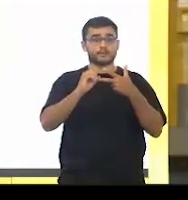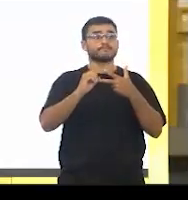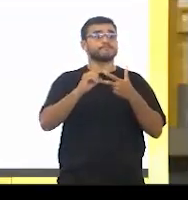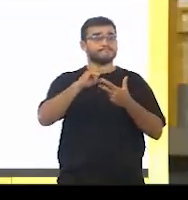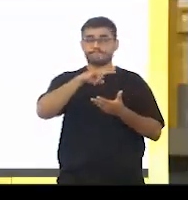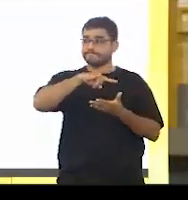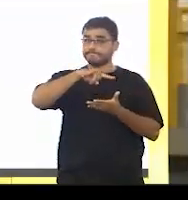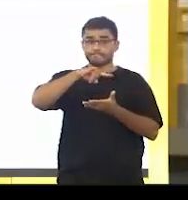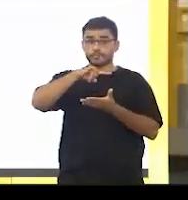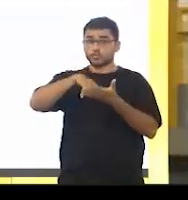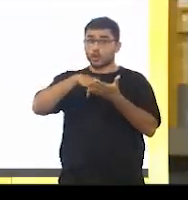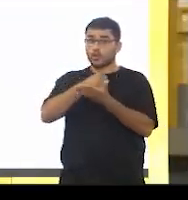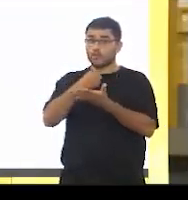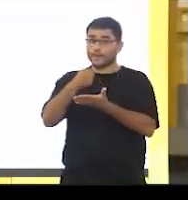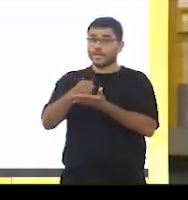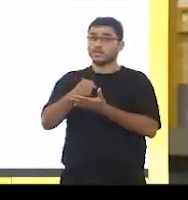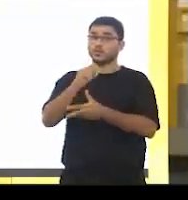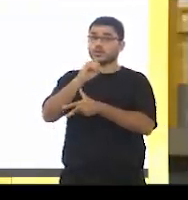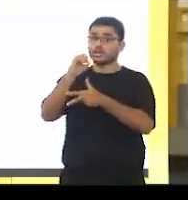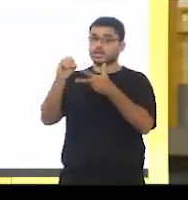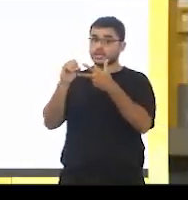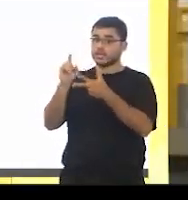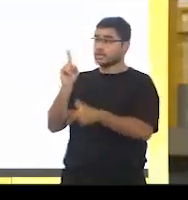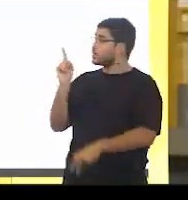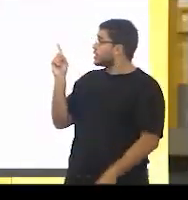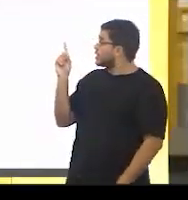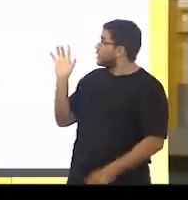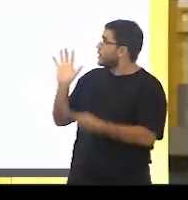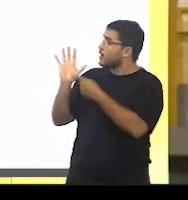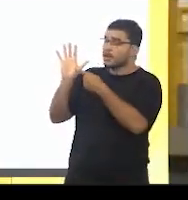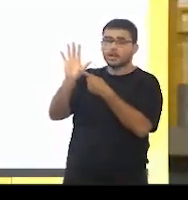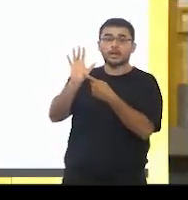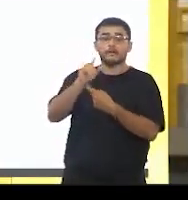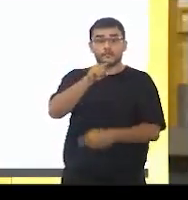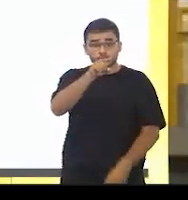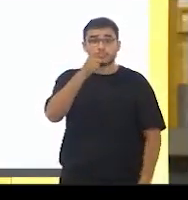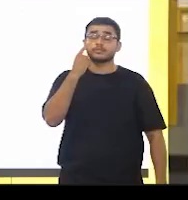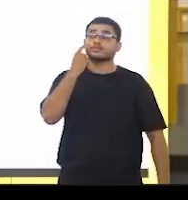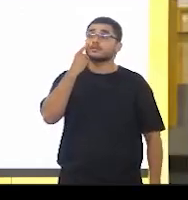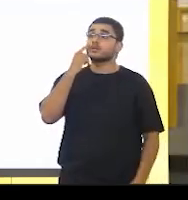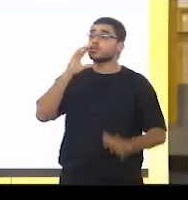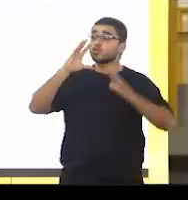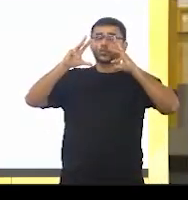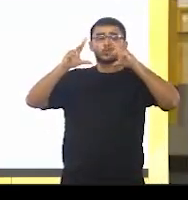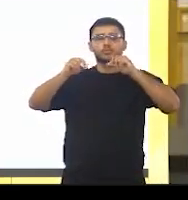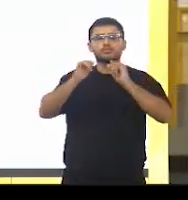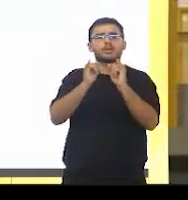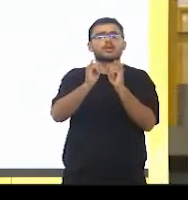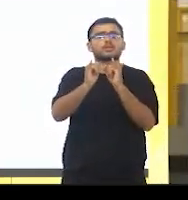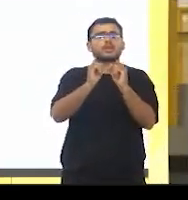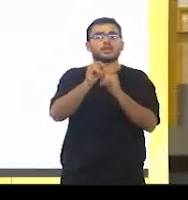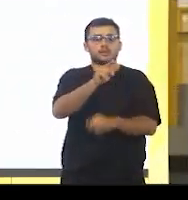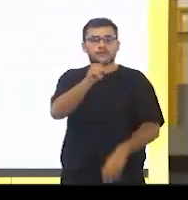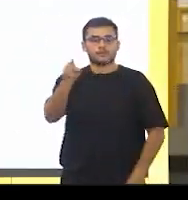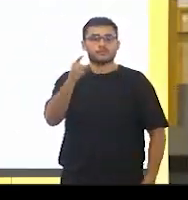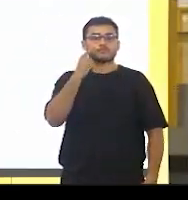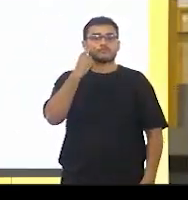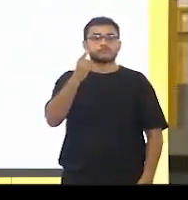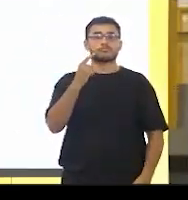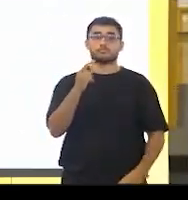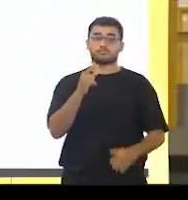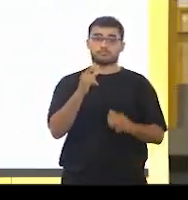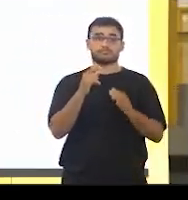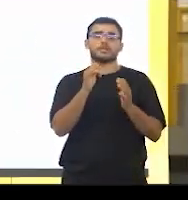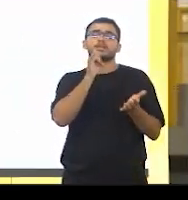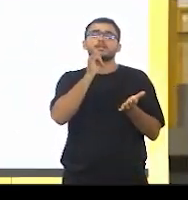importantíssimo para que vocês tenham nos seus estudos. Vocês vão acessar a internet quando chegar em casa e vão